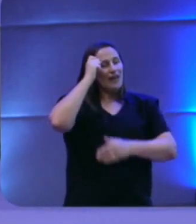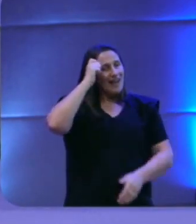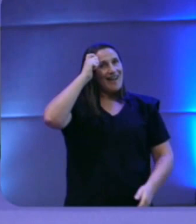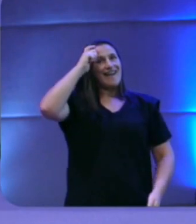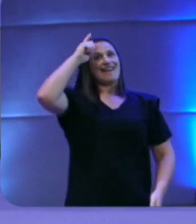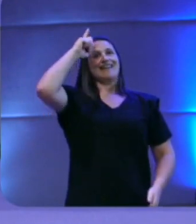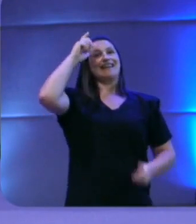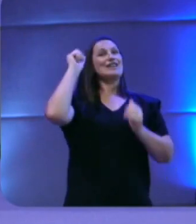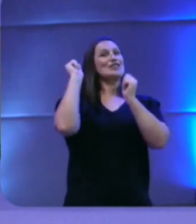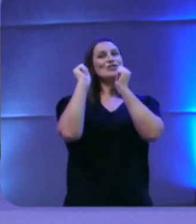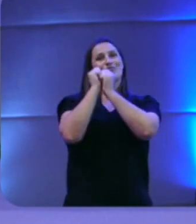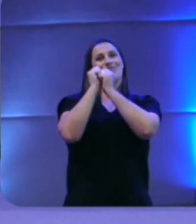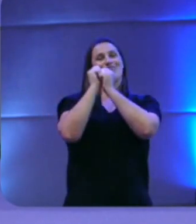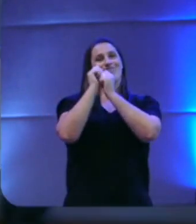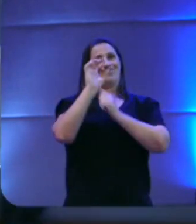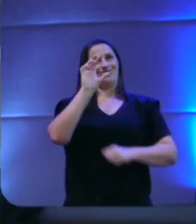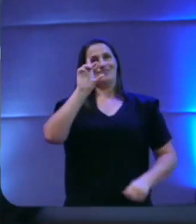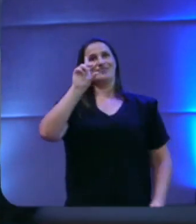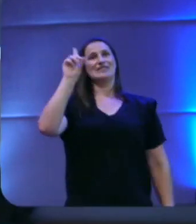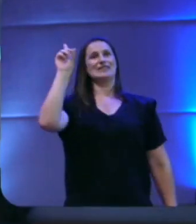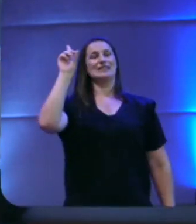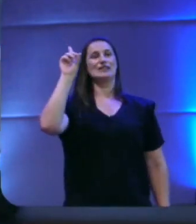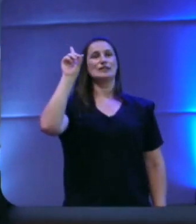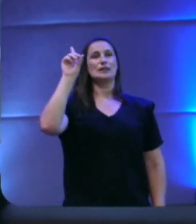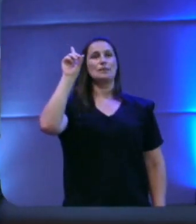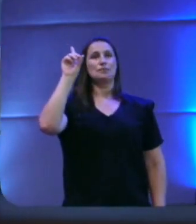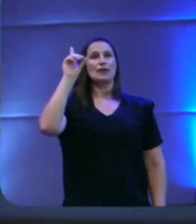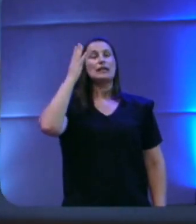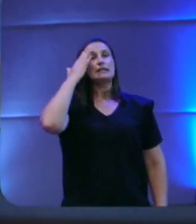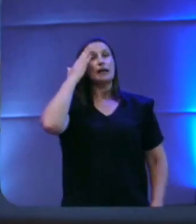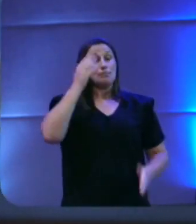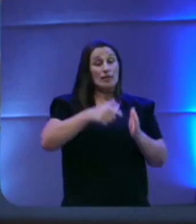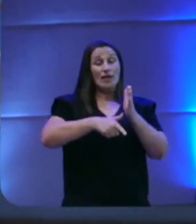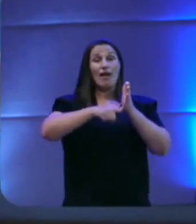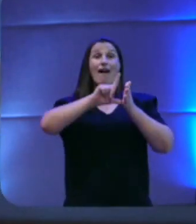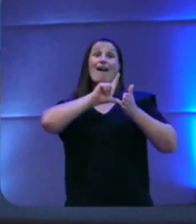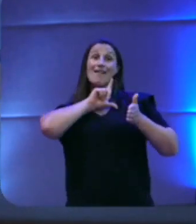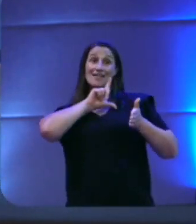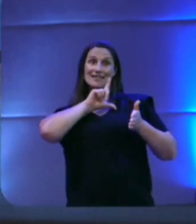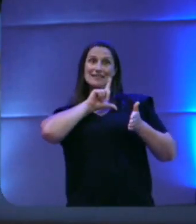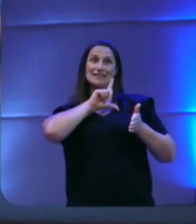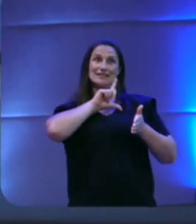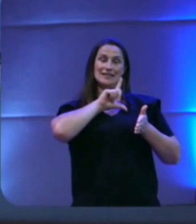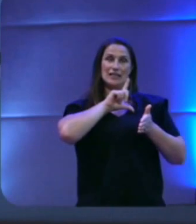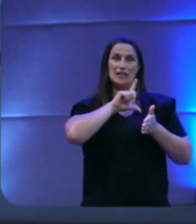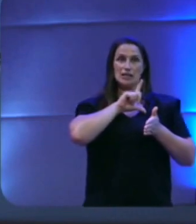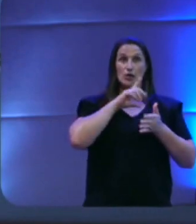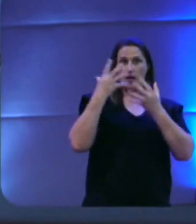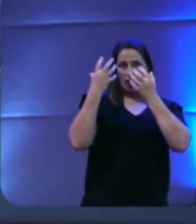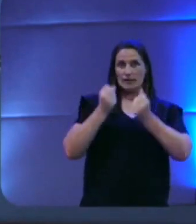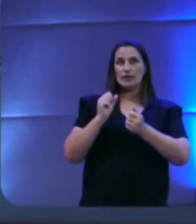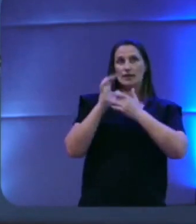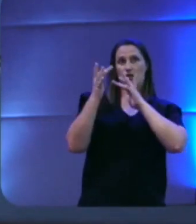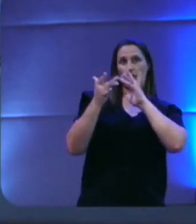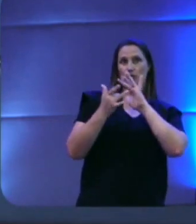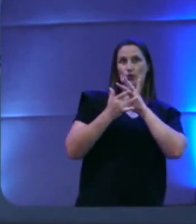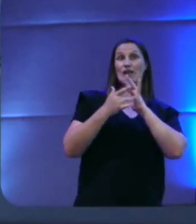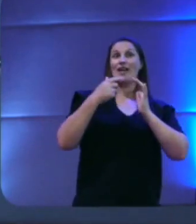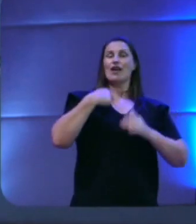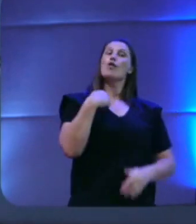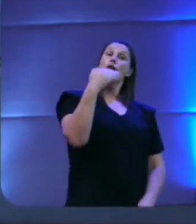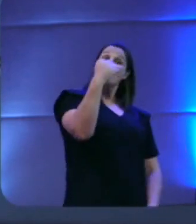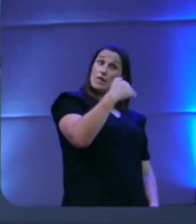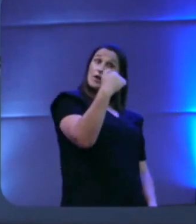Deus. Foi fantástico. Eu lembro que antes mesmo da minha conversão, lá quando eu tinha uns 15 anos, e eu estava visitando a igreja, conhecendo a